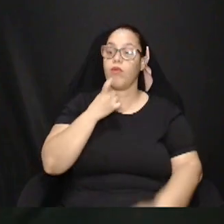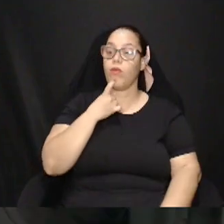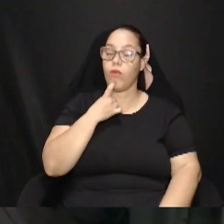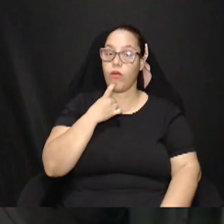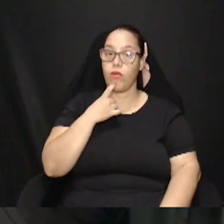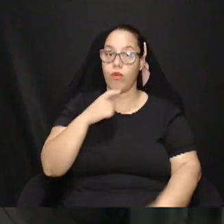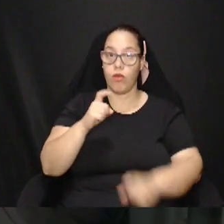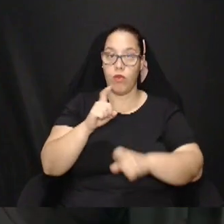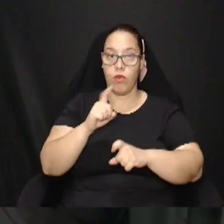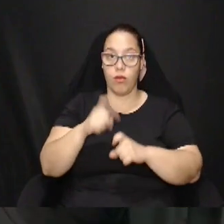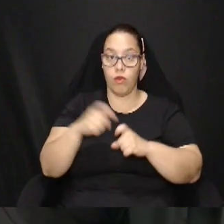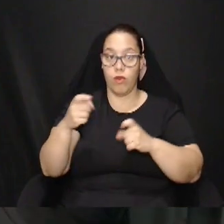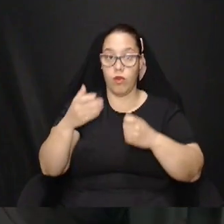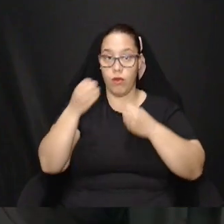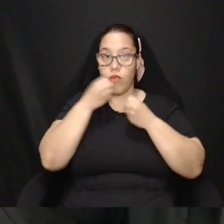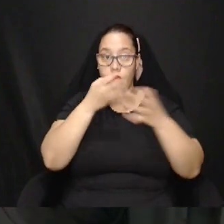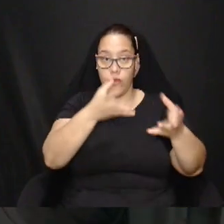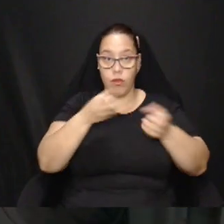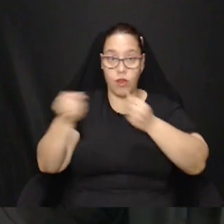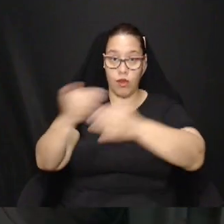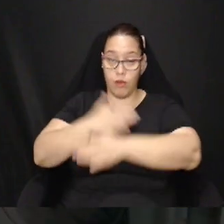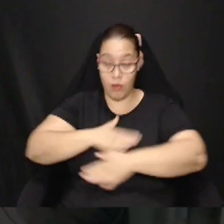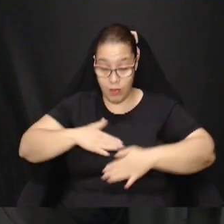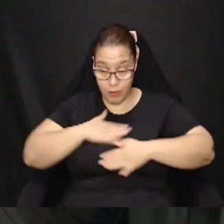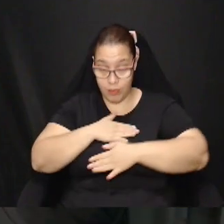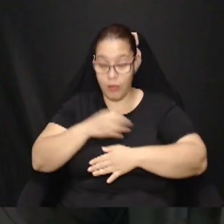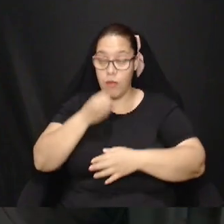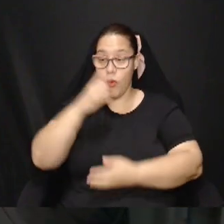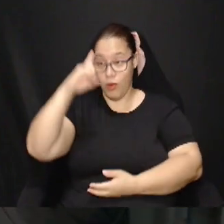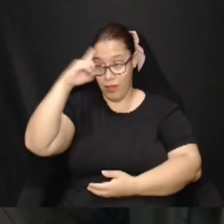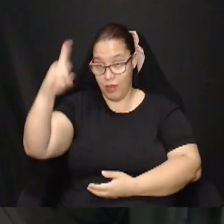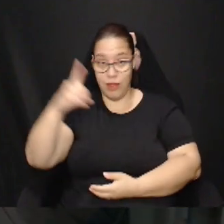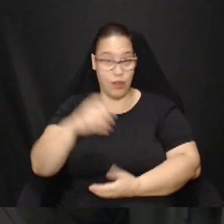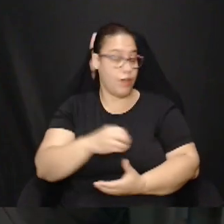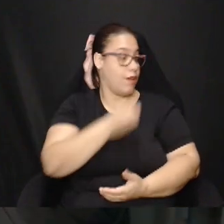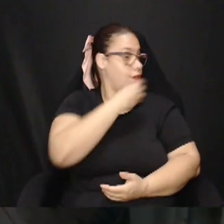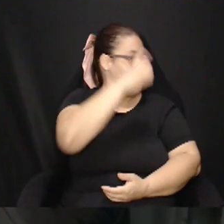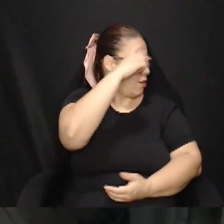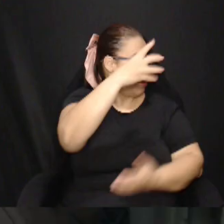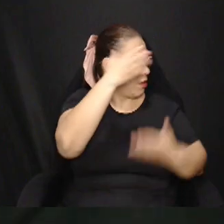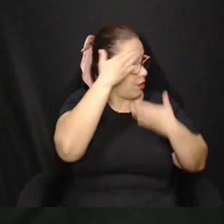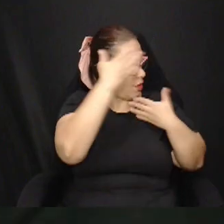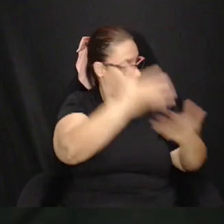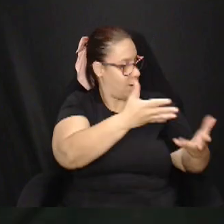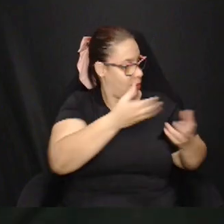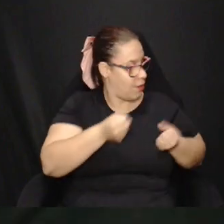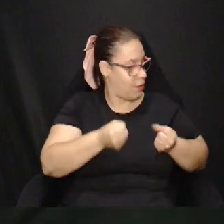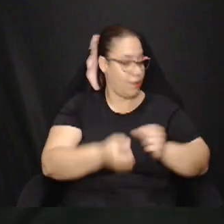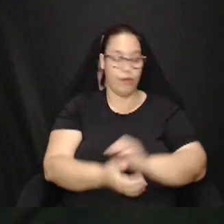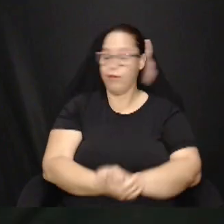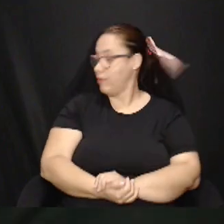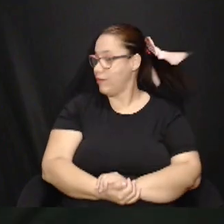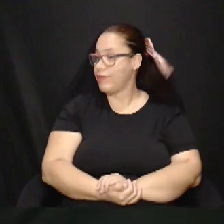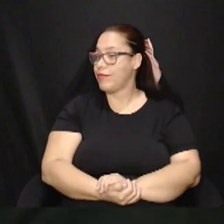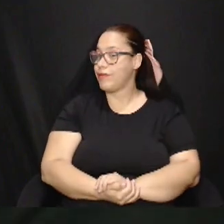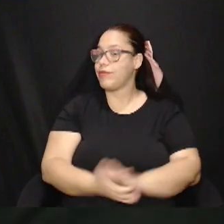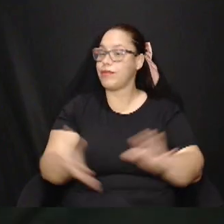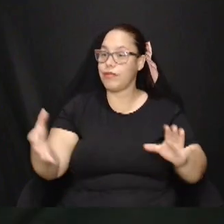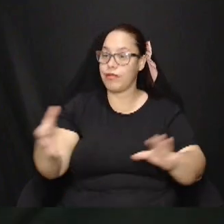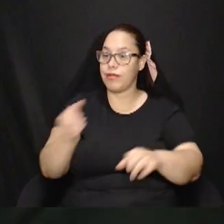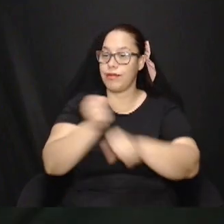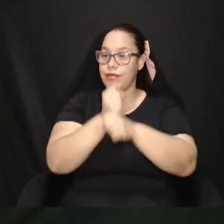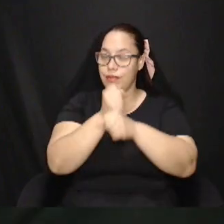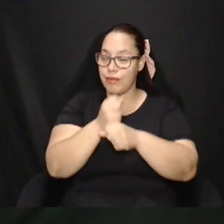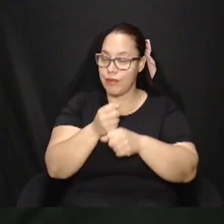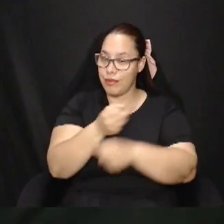seja muito bem-vindo. Satisfação recebê-lo. Bom dia. Bom dia, muito obrigado pelo convite. Muito bem. E para completar o nosso time de hoje,